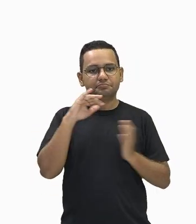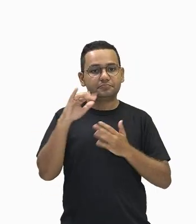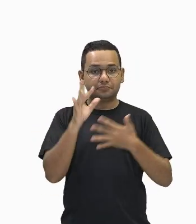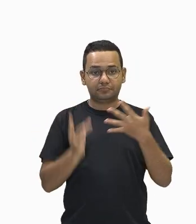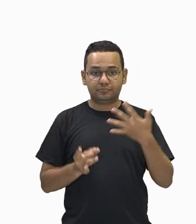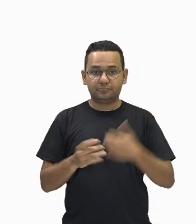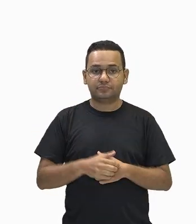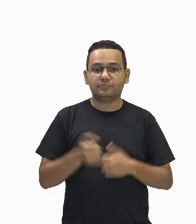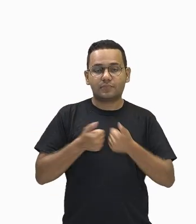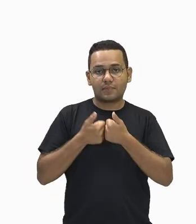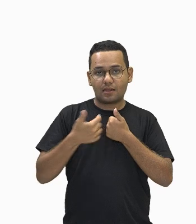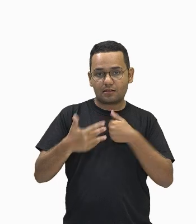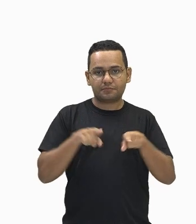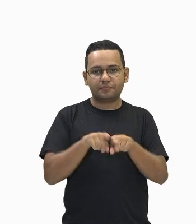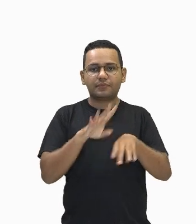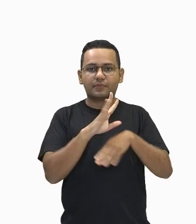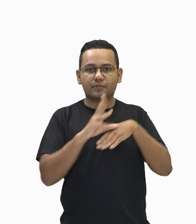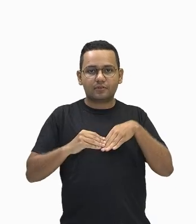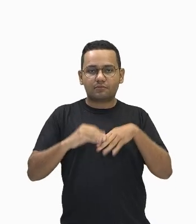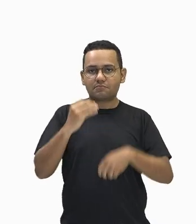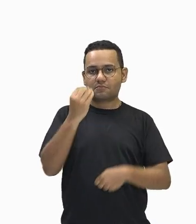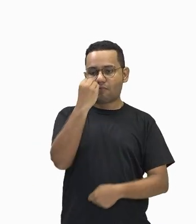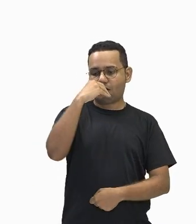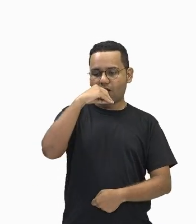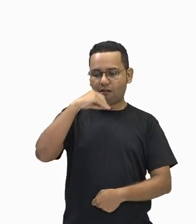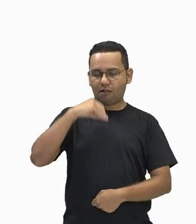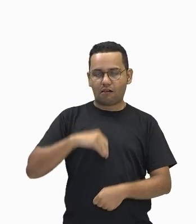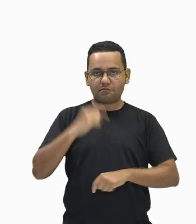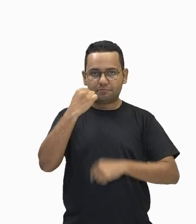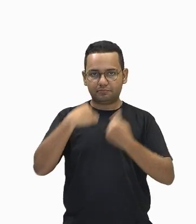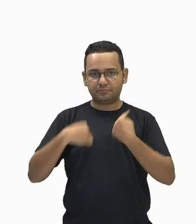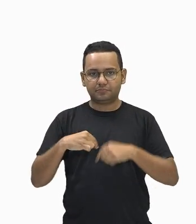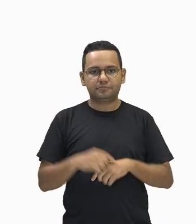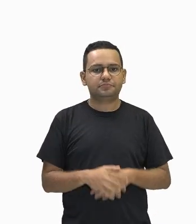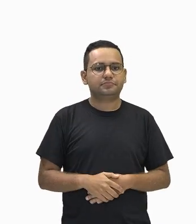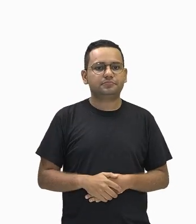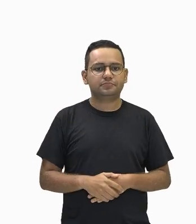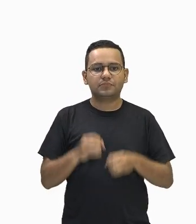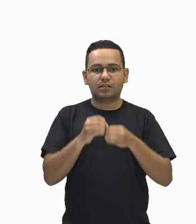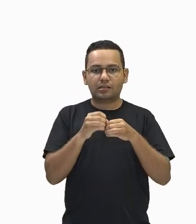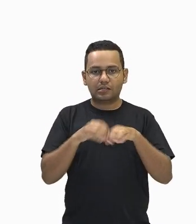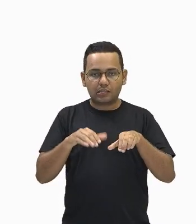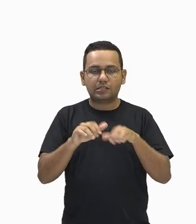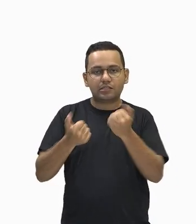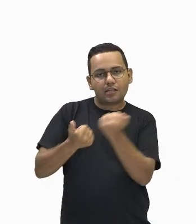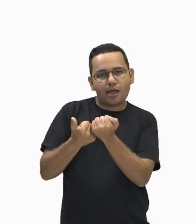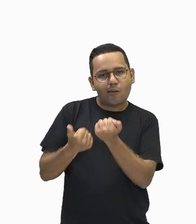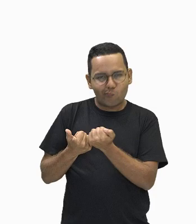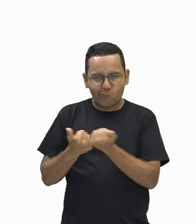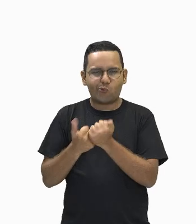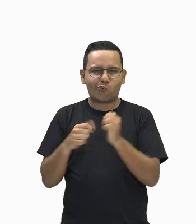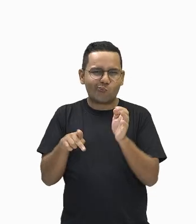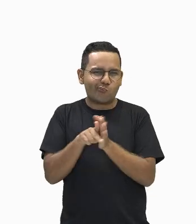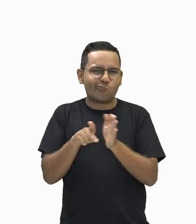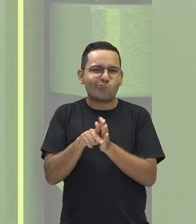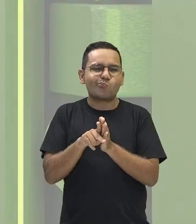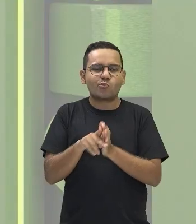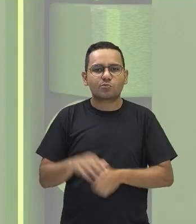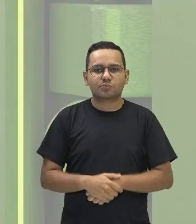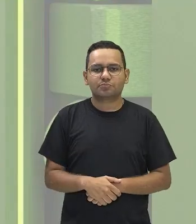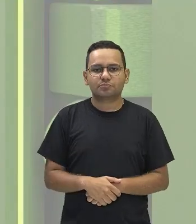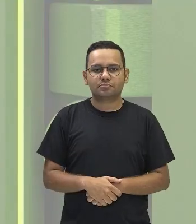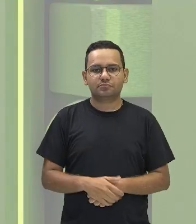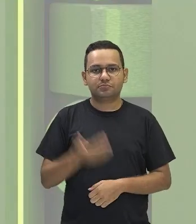detalhamento, anatomia e fisiologia do sistema digestório, glândulas acessórias do sistema digestório.